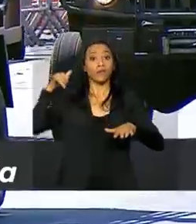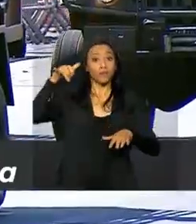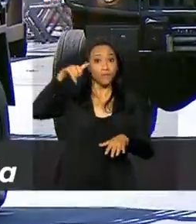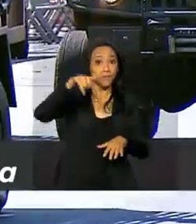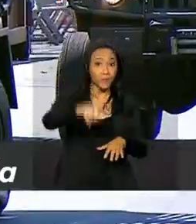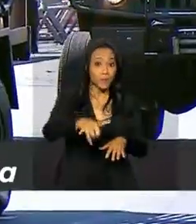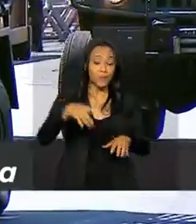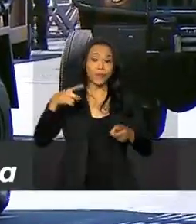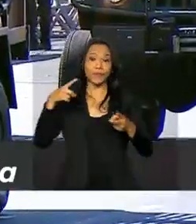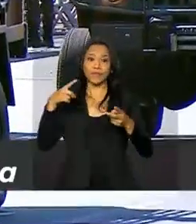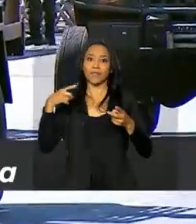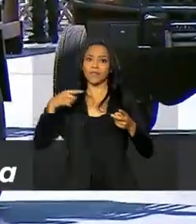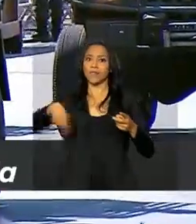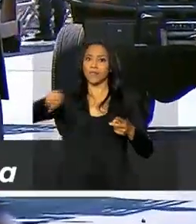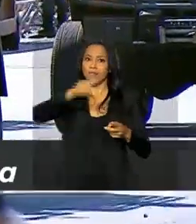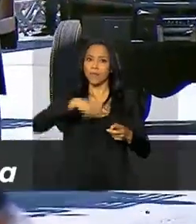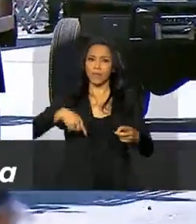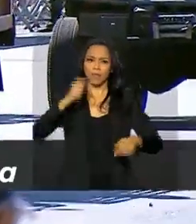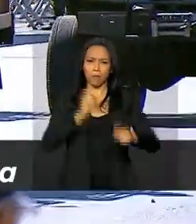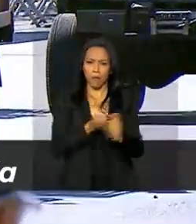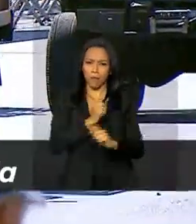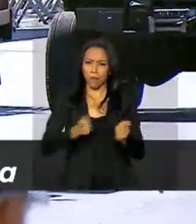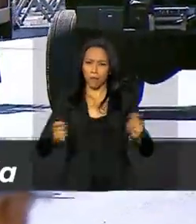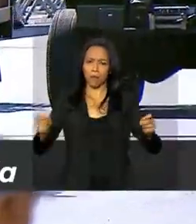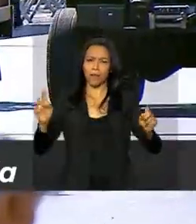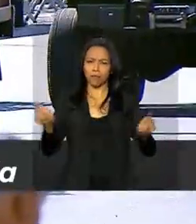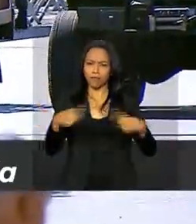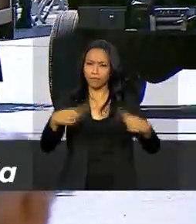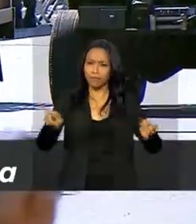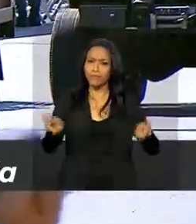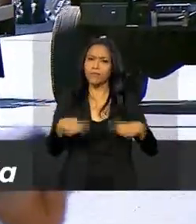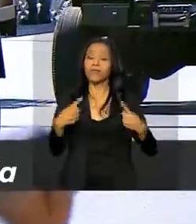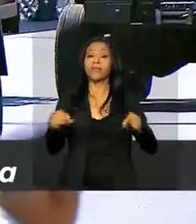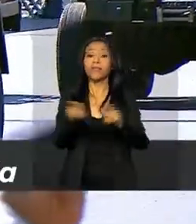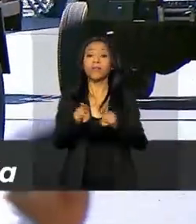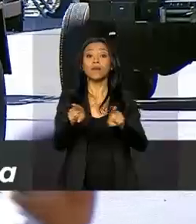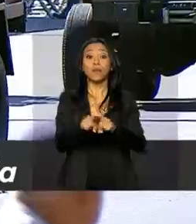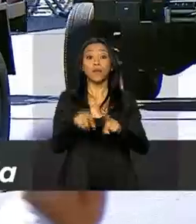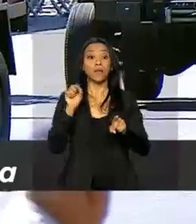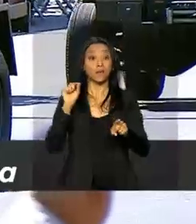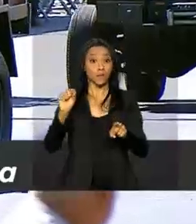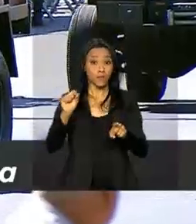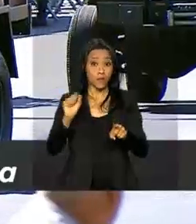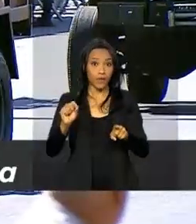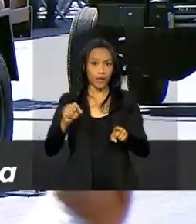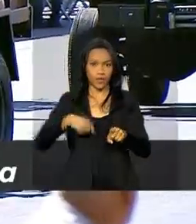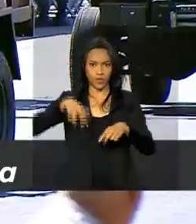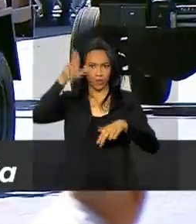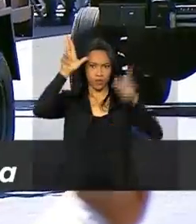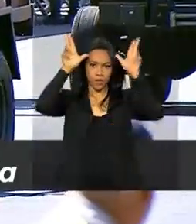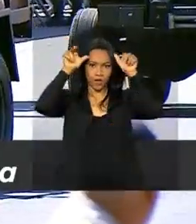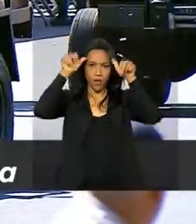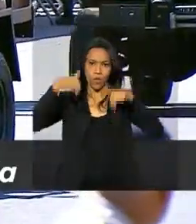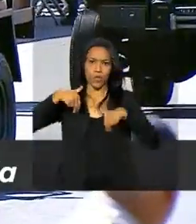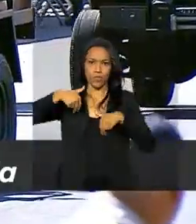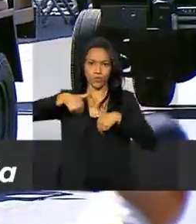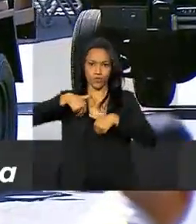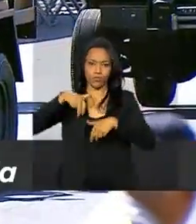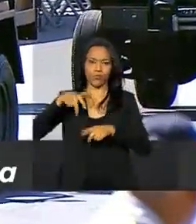ritmo empolgante das bandas marciais e a imponência dos regimentos de cavalaria.